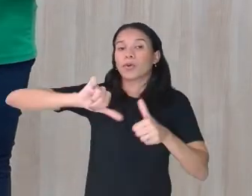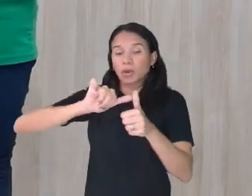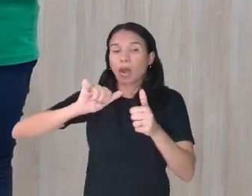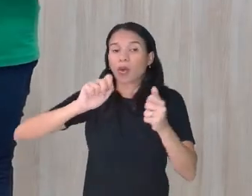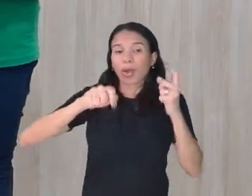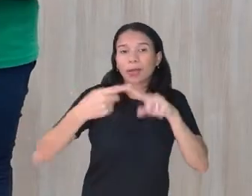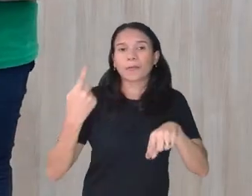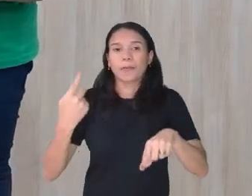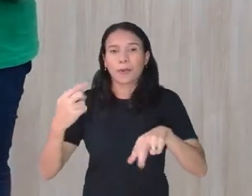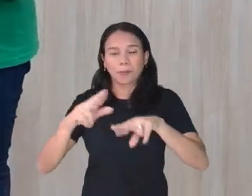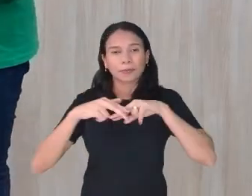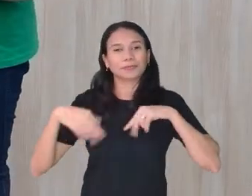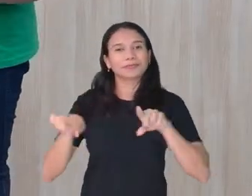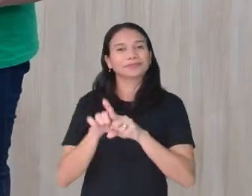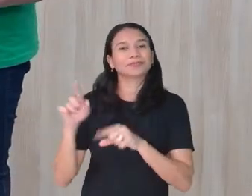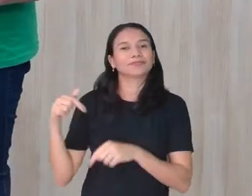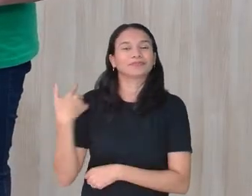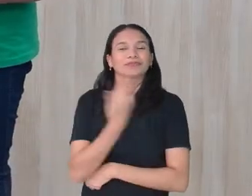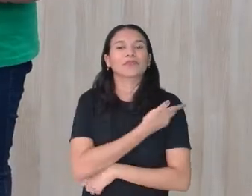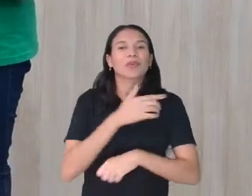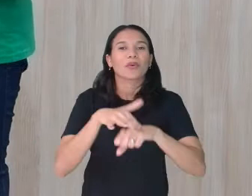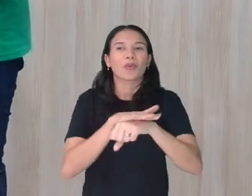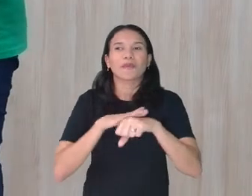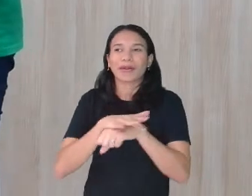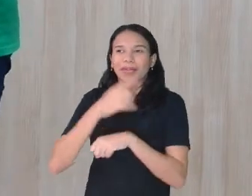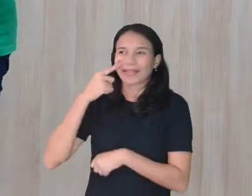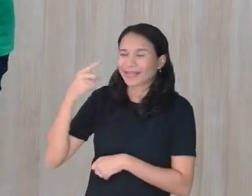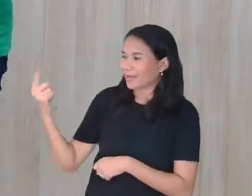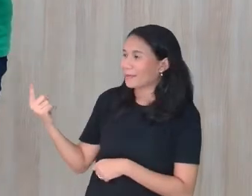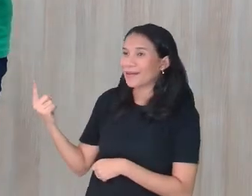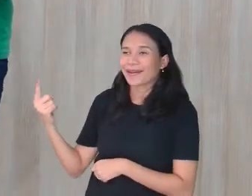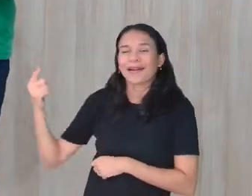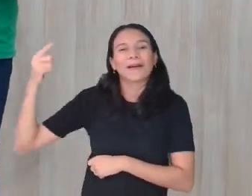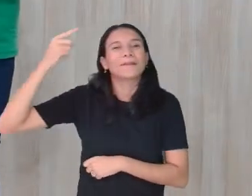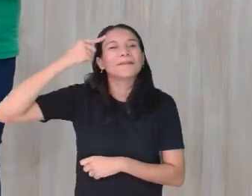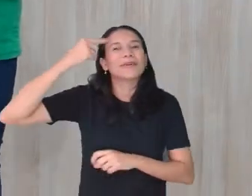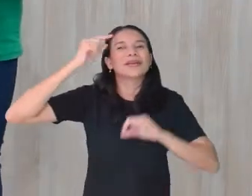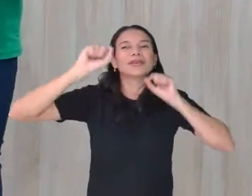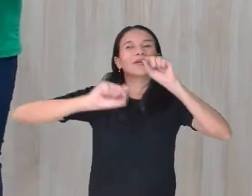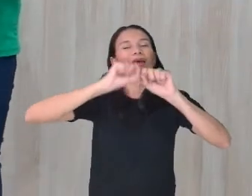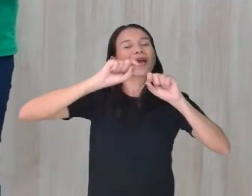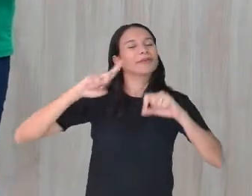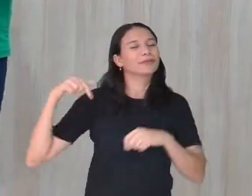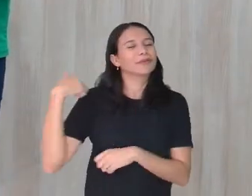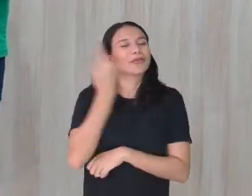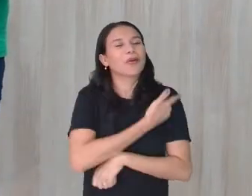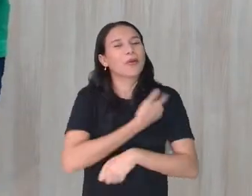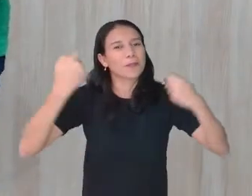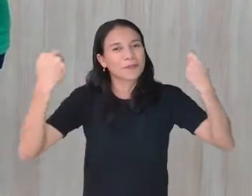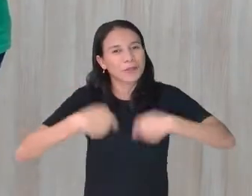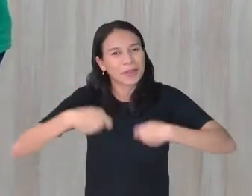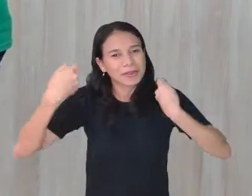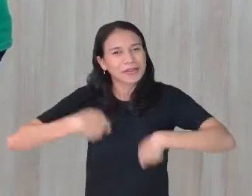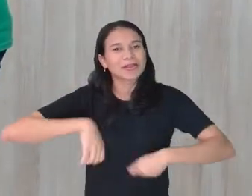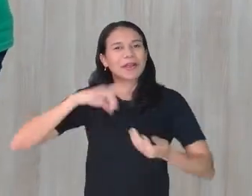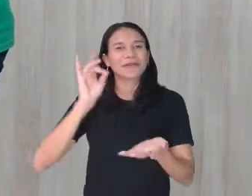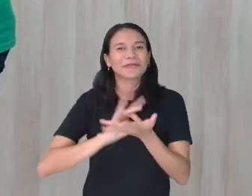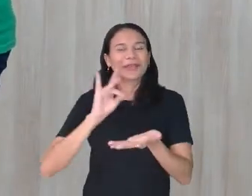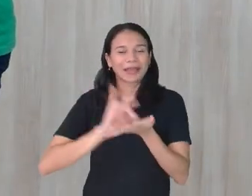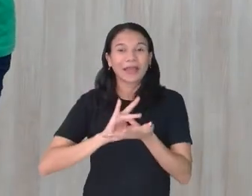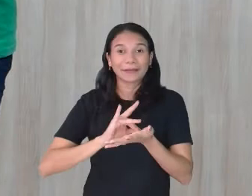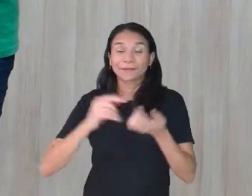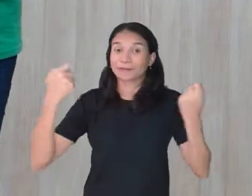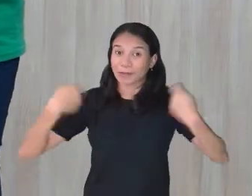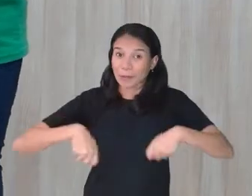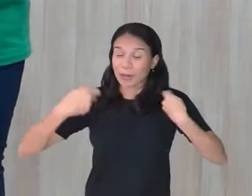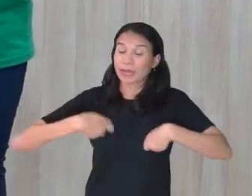fazer. E quando a gente fala de mangue, a gente vai logo pensar que nós precisamos, né? Precisamos